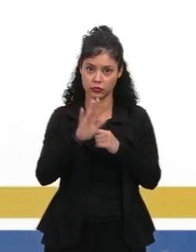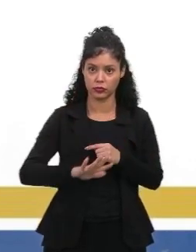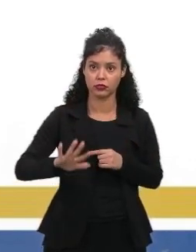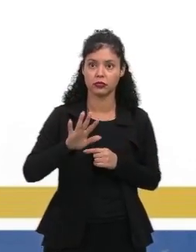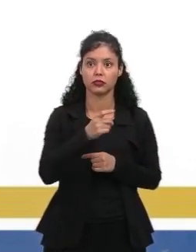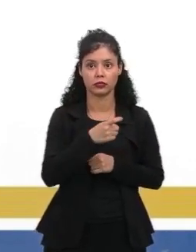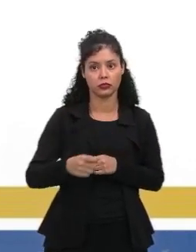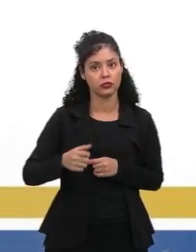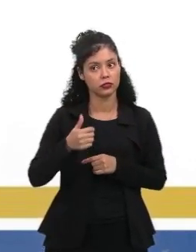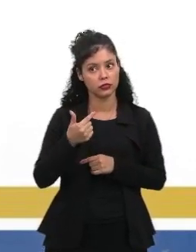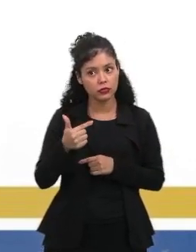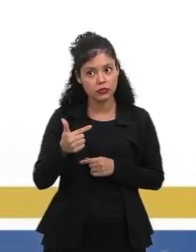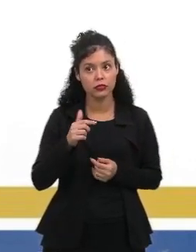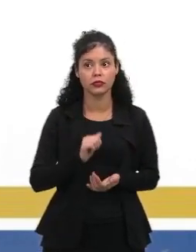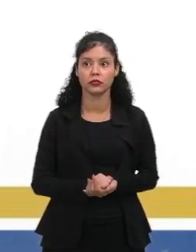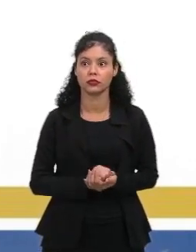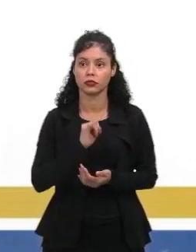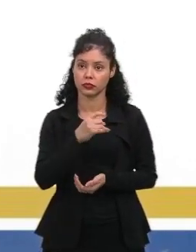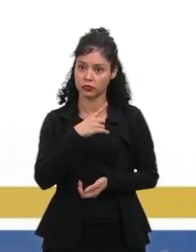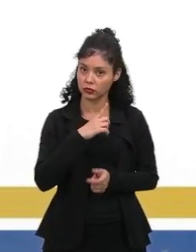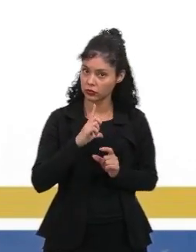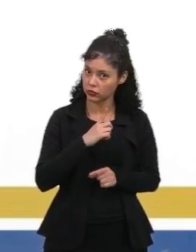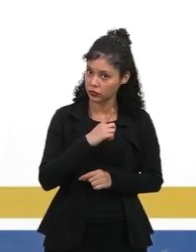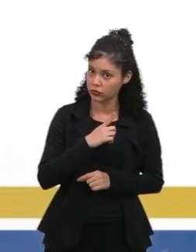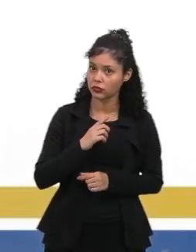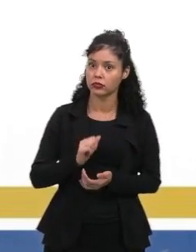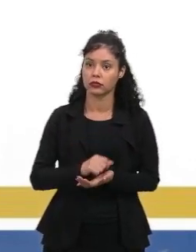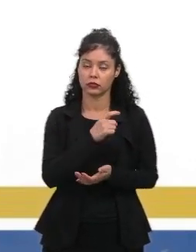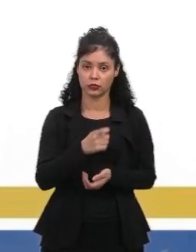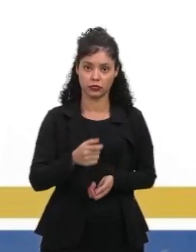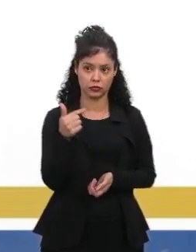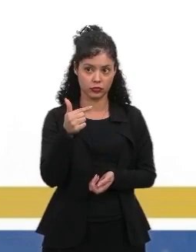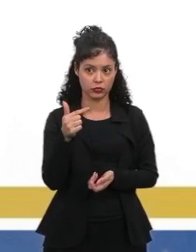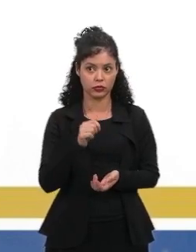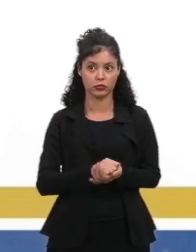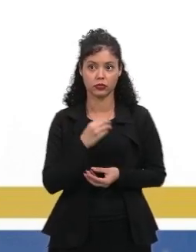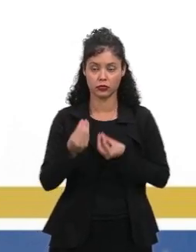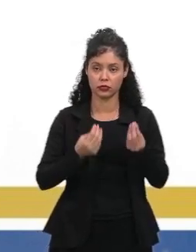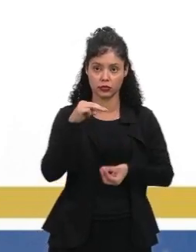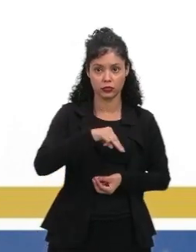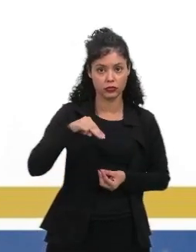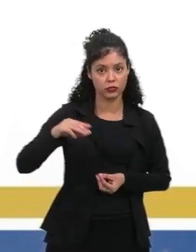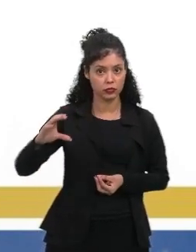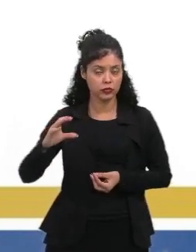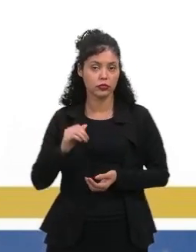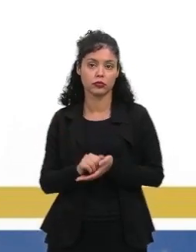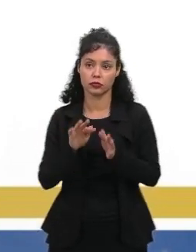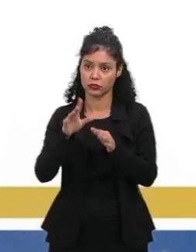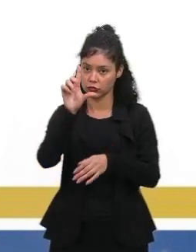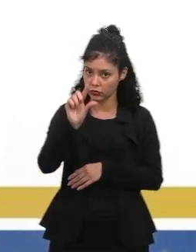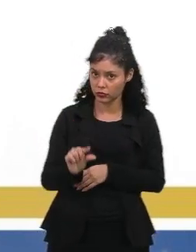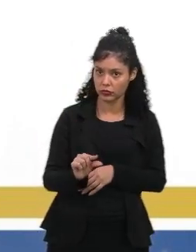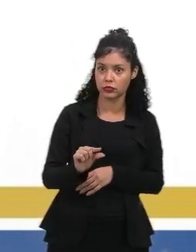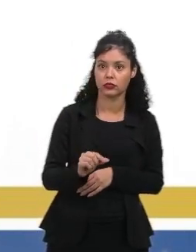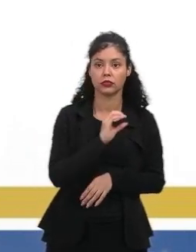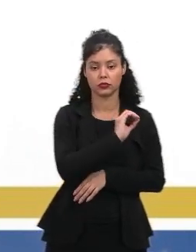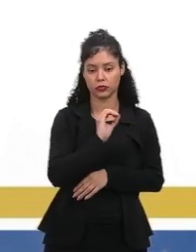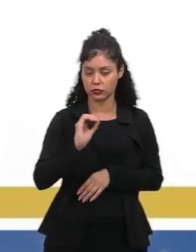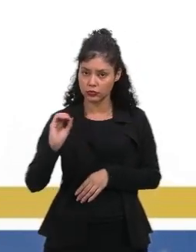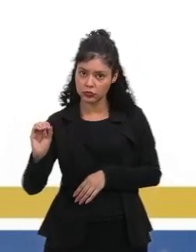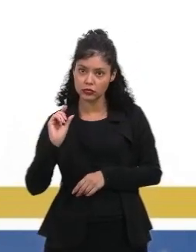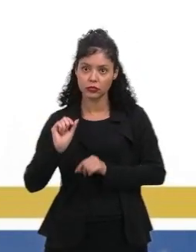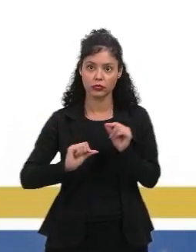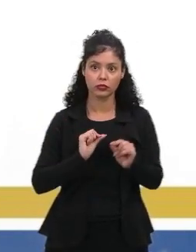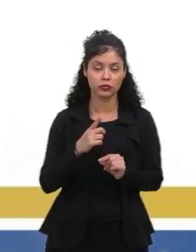o x ao quadrado. Então, se eu pego esse x ao quadrado como sendo o meu MMC, e simplificando todos os zeros, eu vou ter o